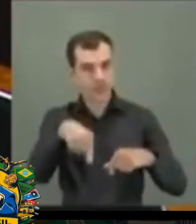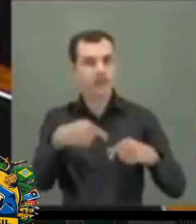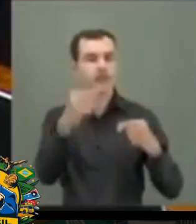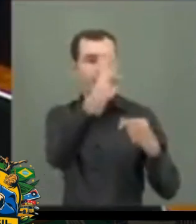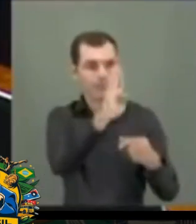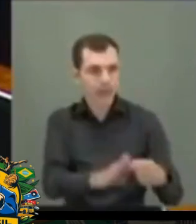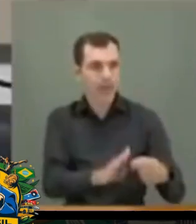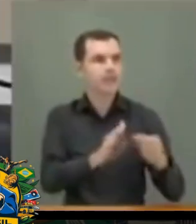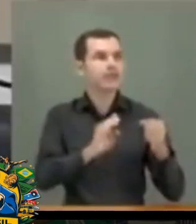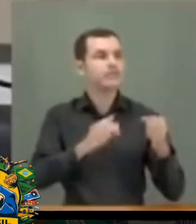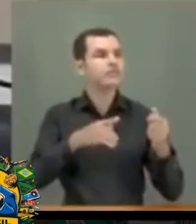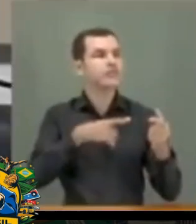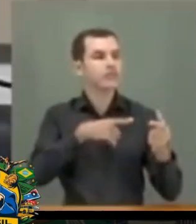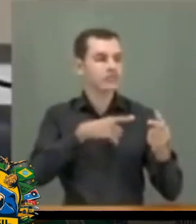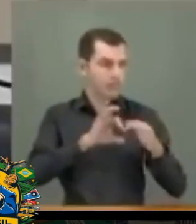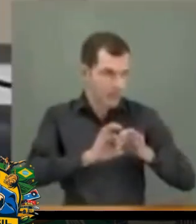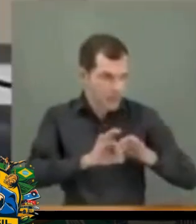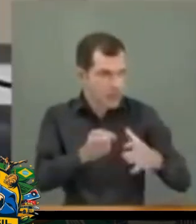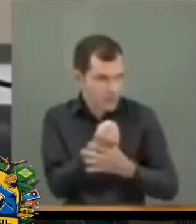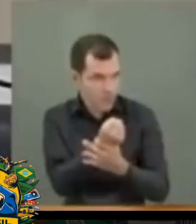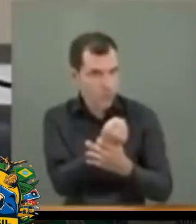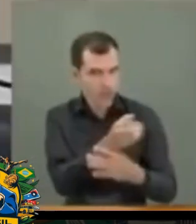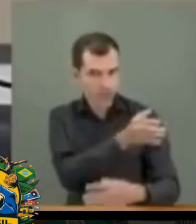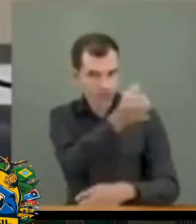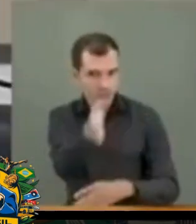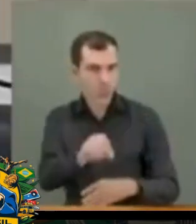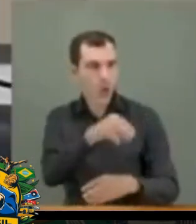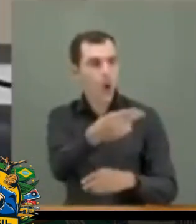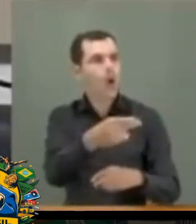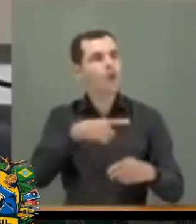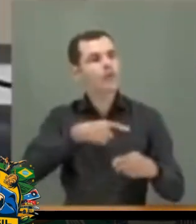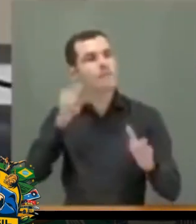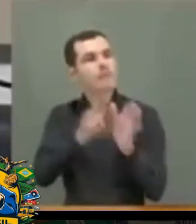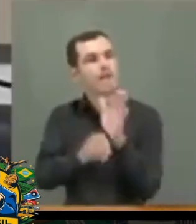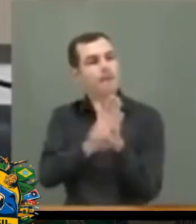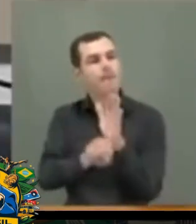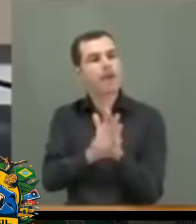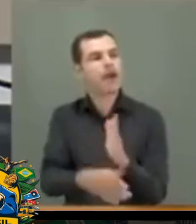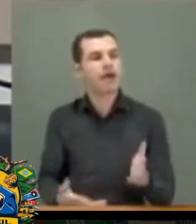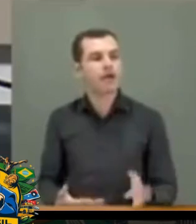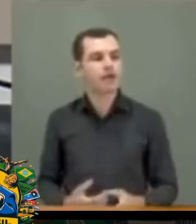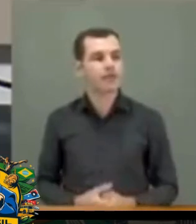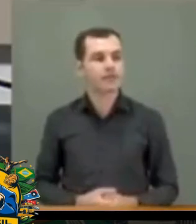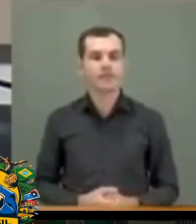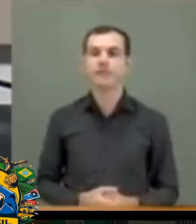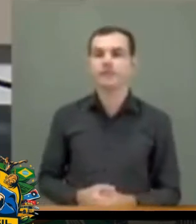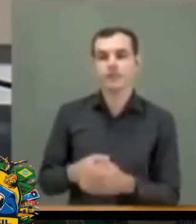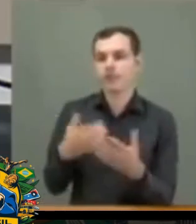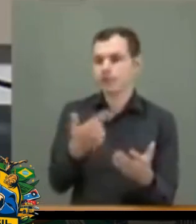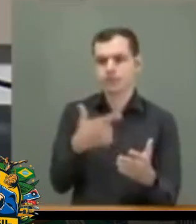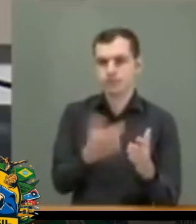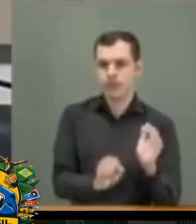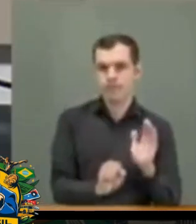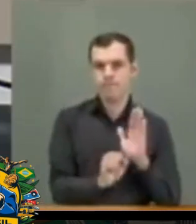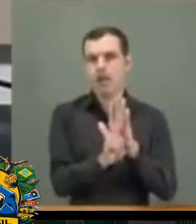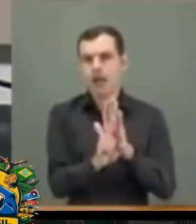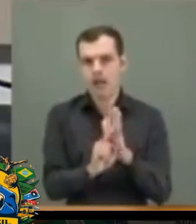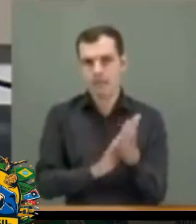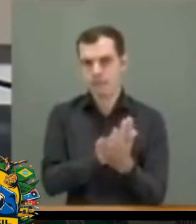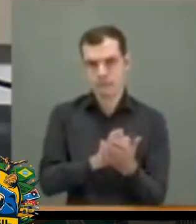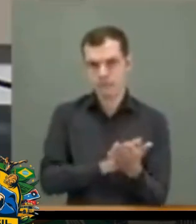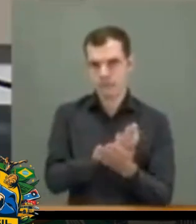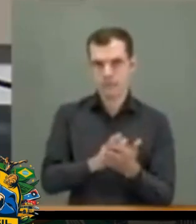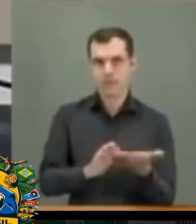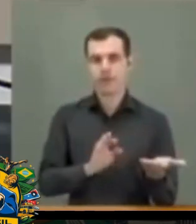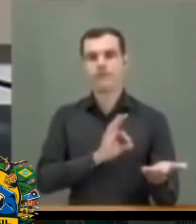delegado? Não serão impedidos por opinião política nenhuma pessoa, até porque a Polícia Federal é